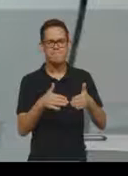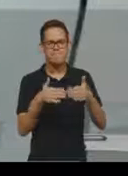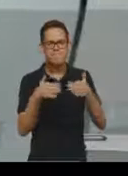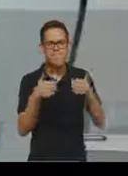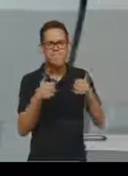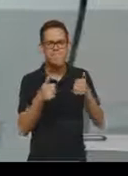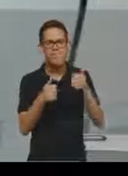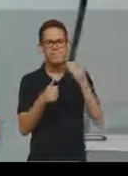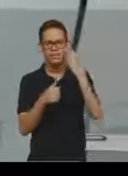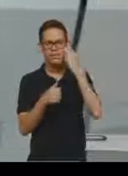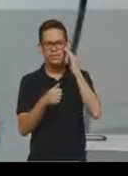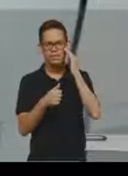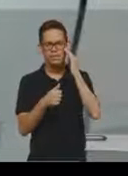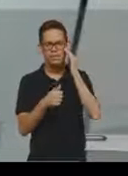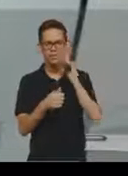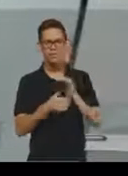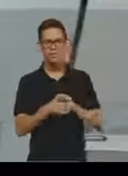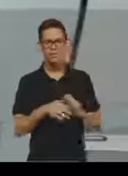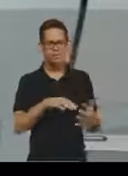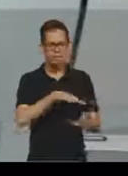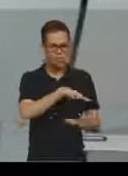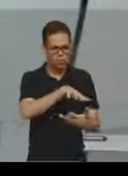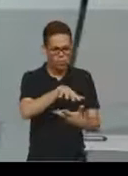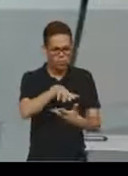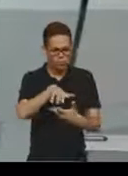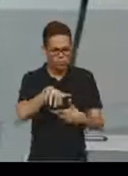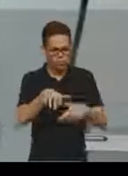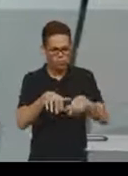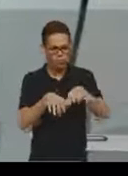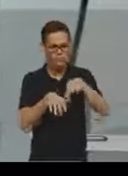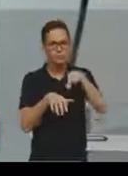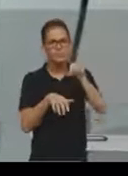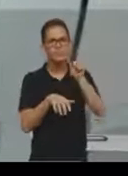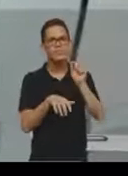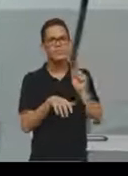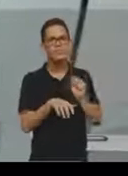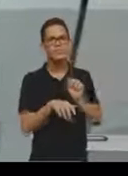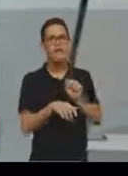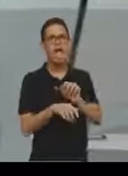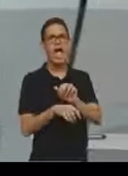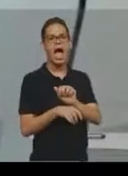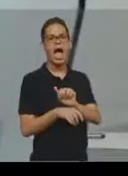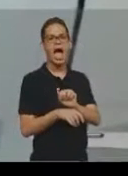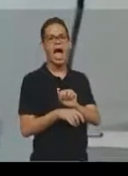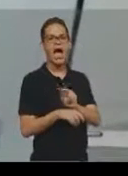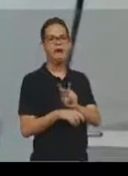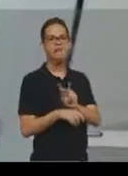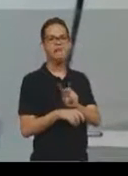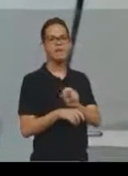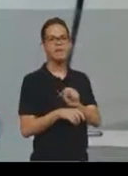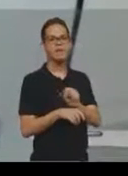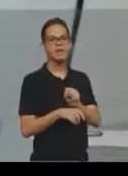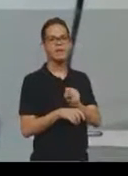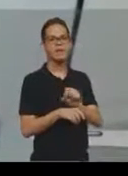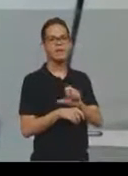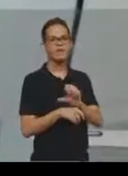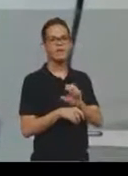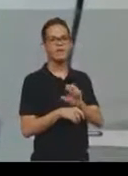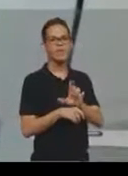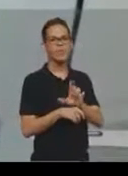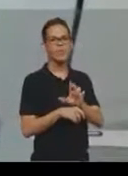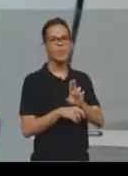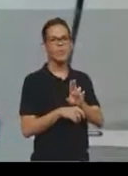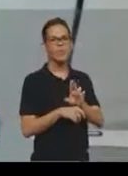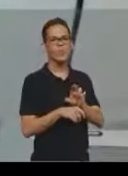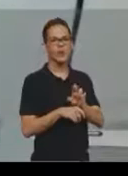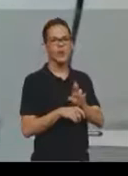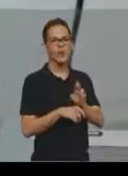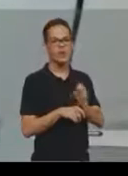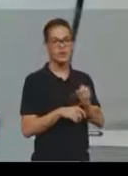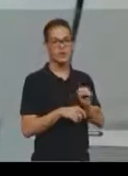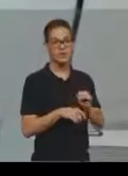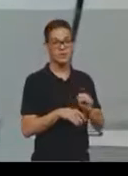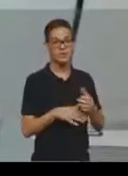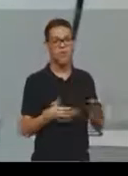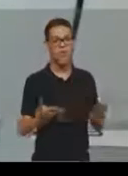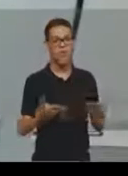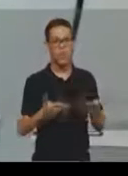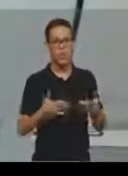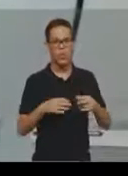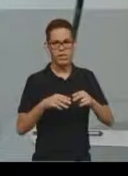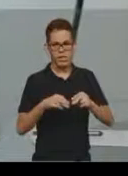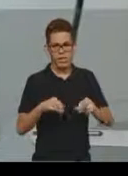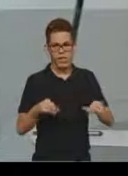gente entender. Nós sabemos, né, que as plantas hoje que nós temos, essas plantas terrestres, elas